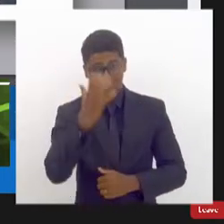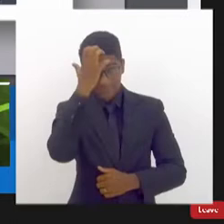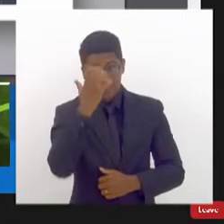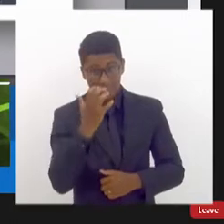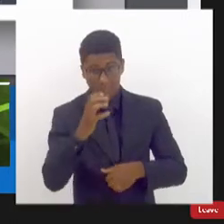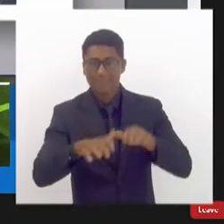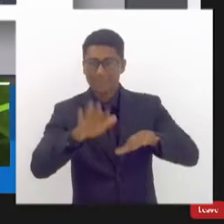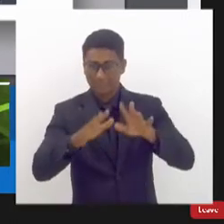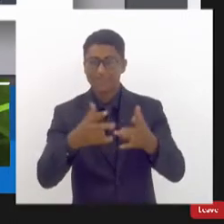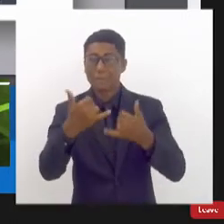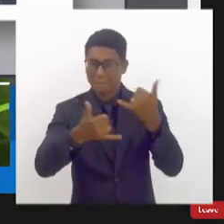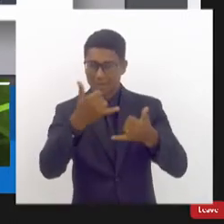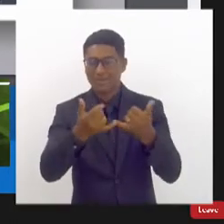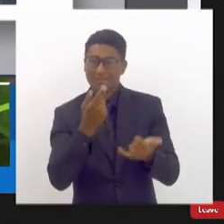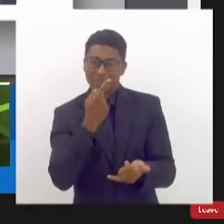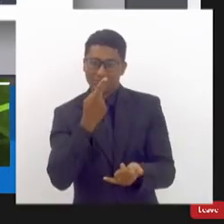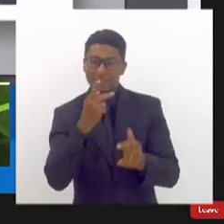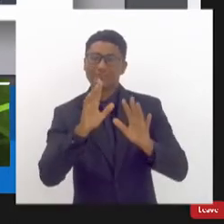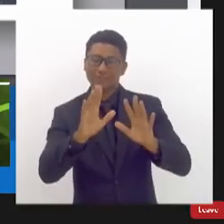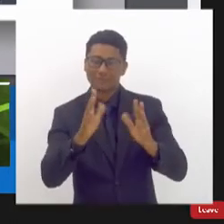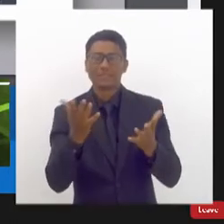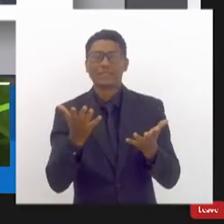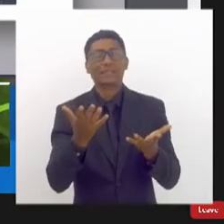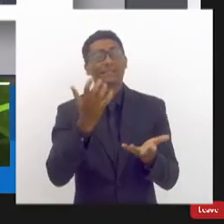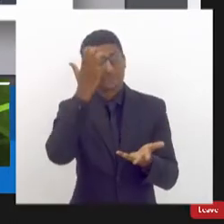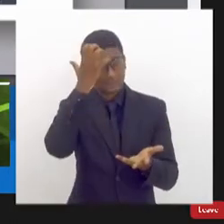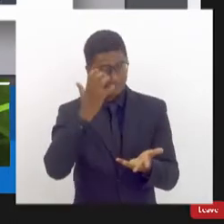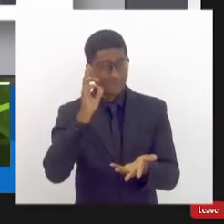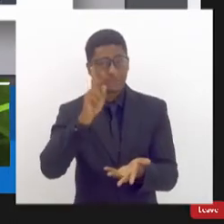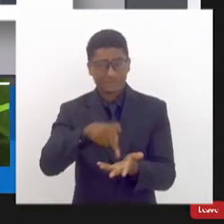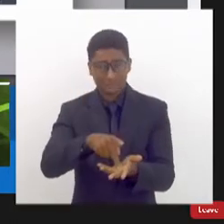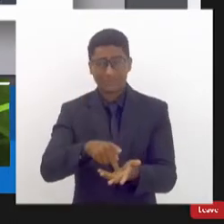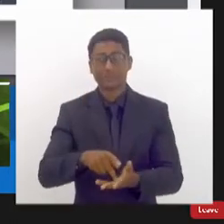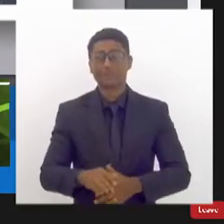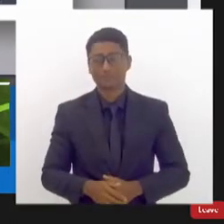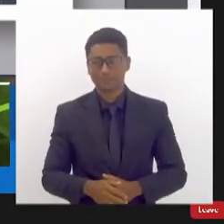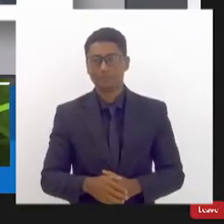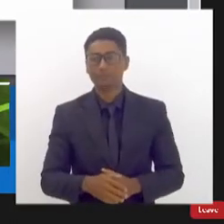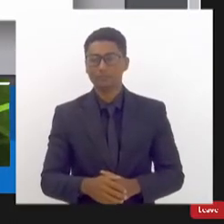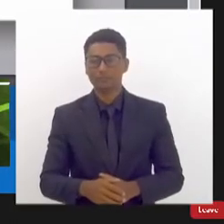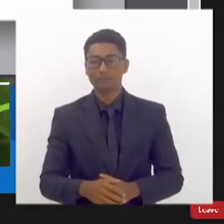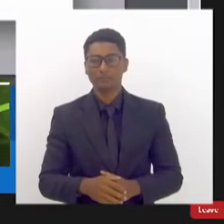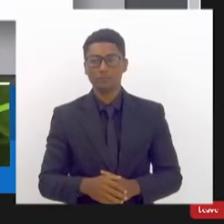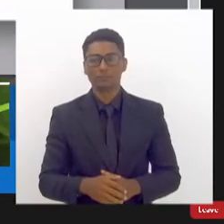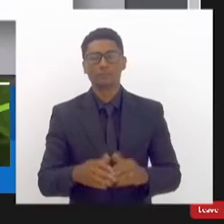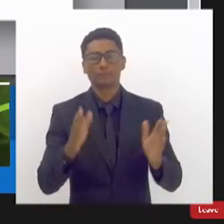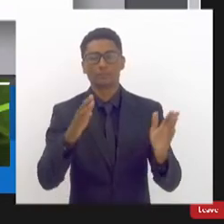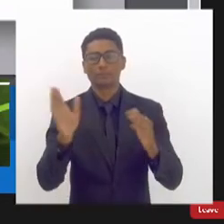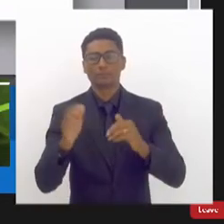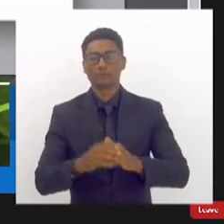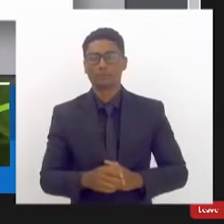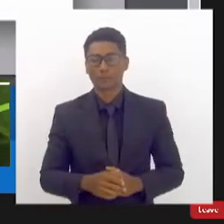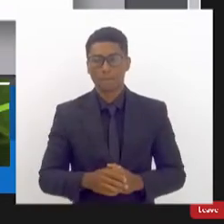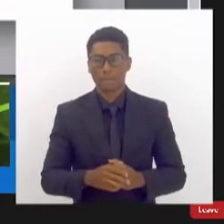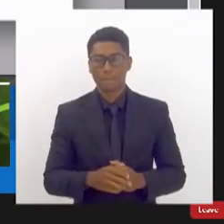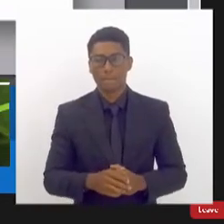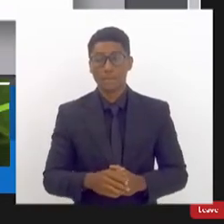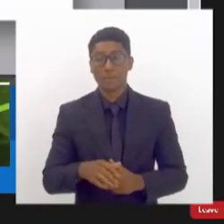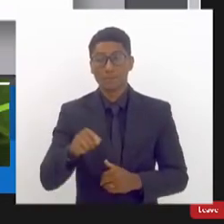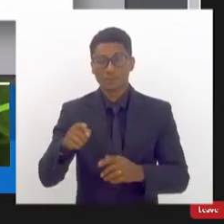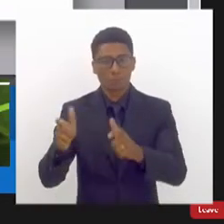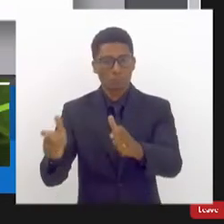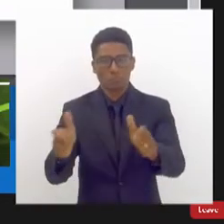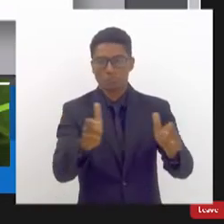mas... É só para distrair. Pode passar, por gentileza. Esses são os novos